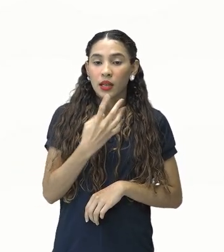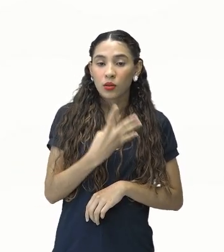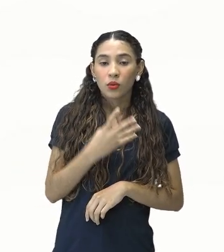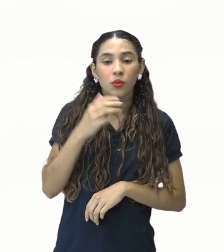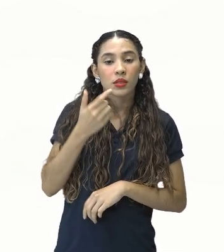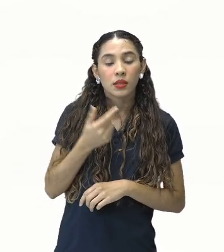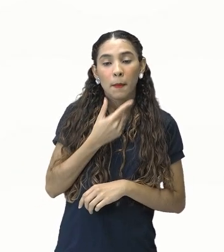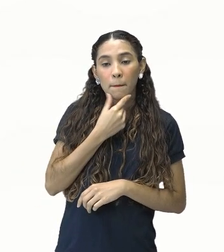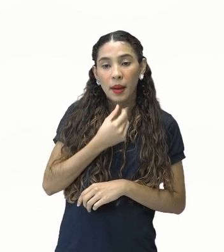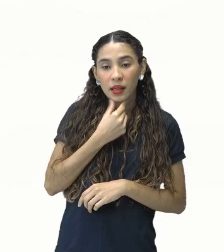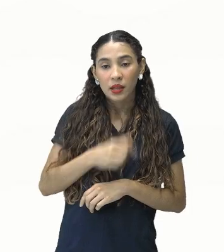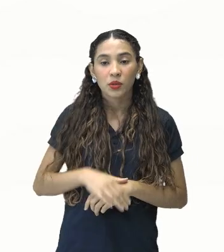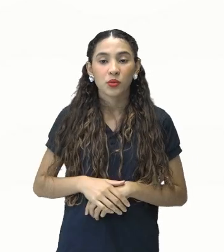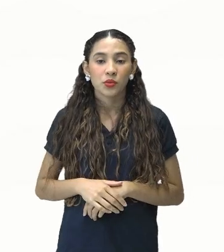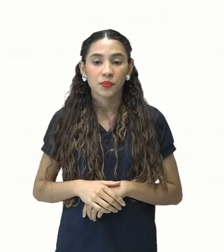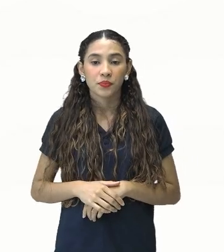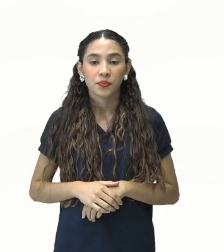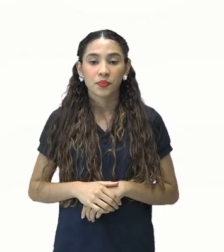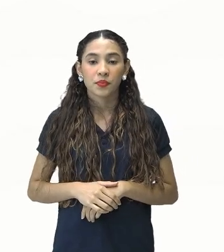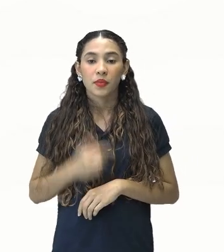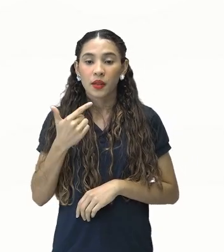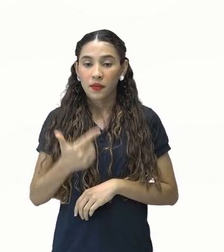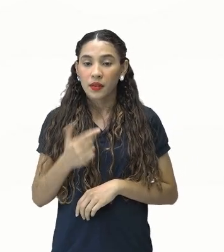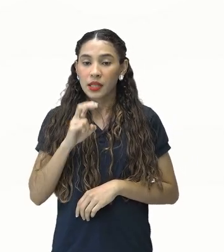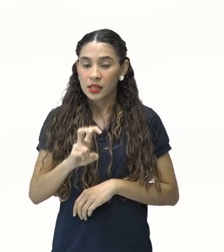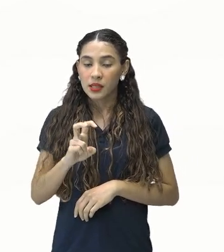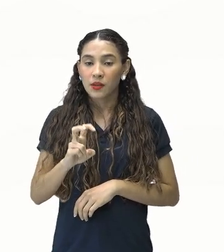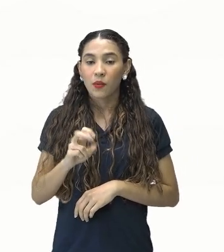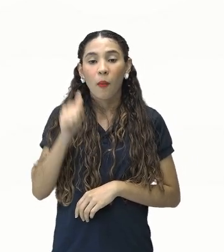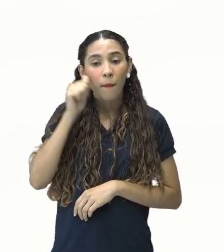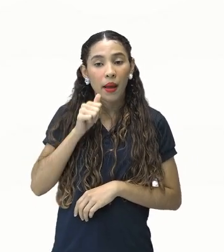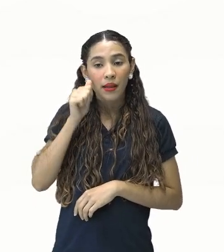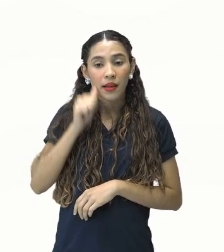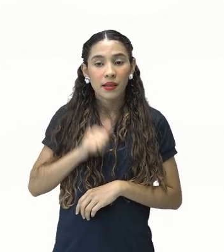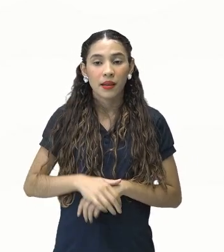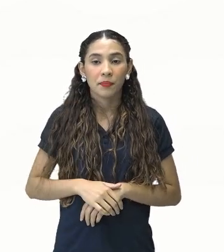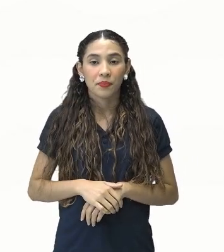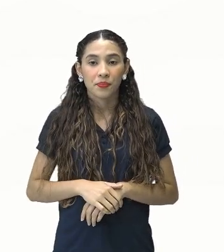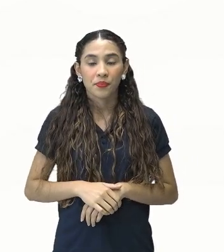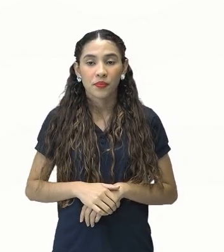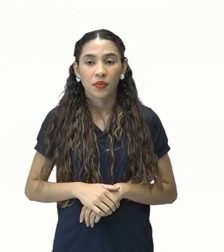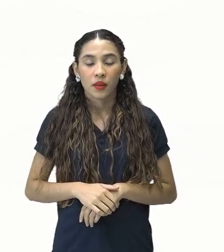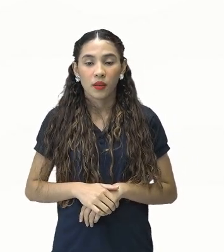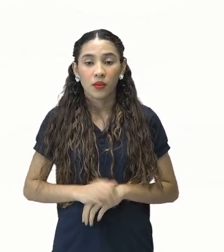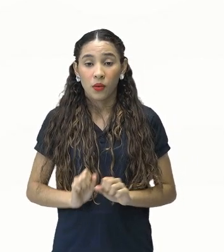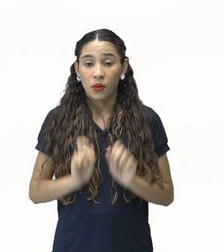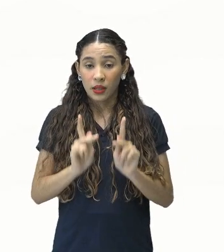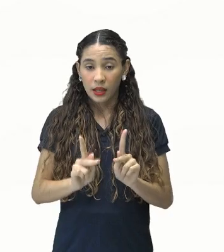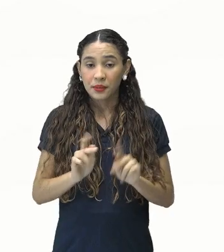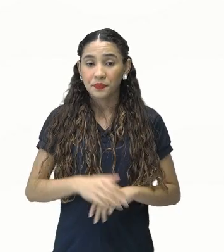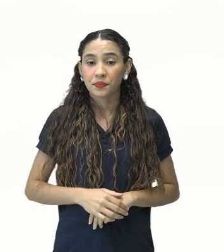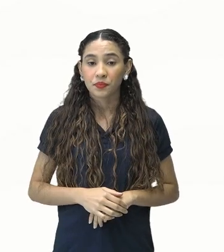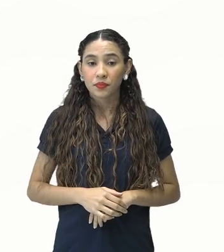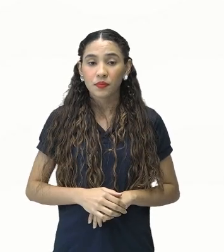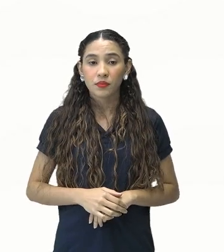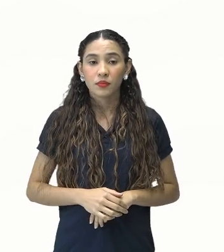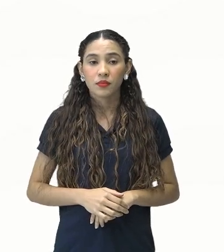14 meninos e 25 meninas. Ok?